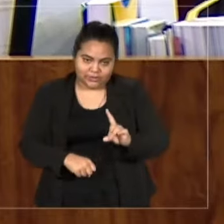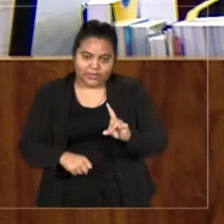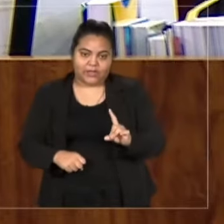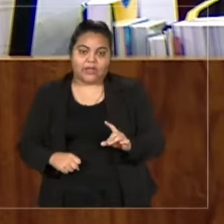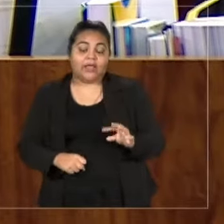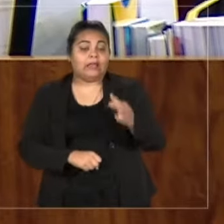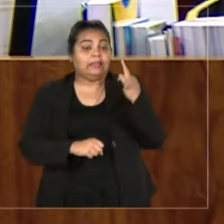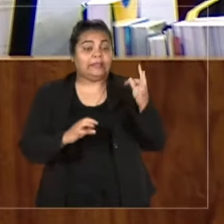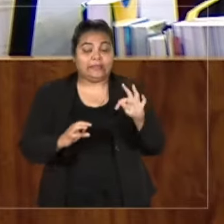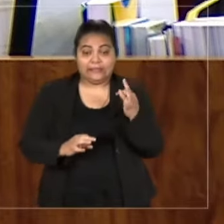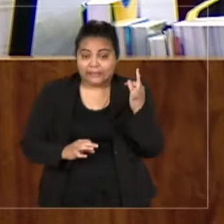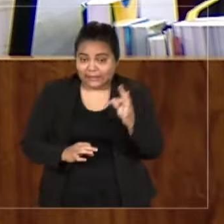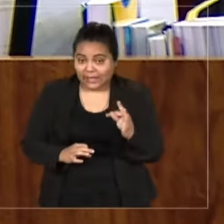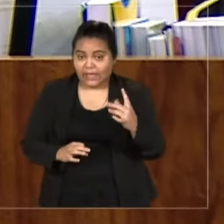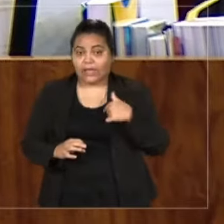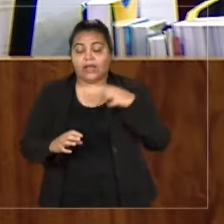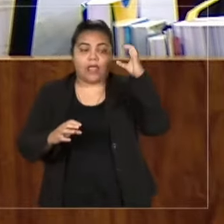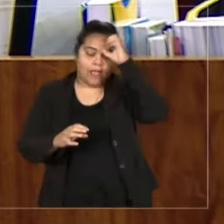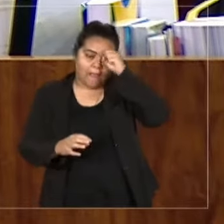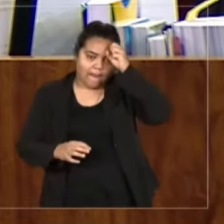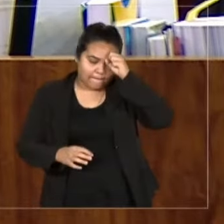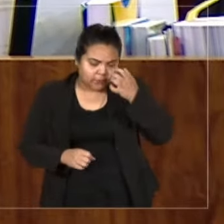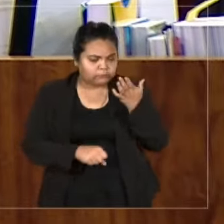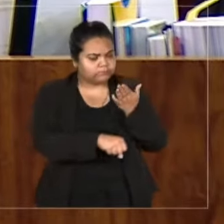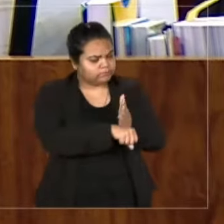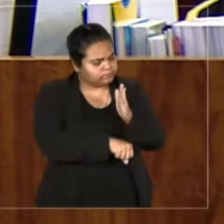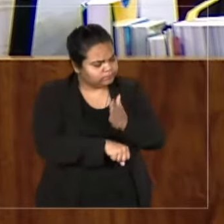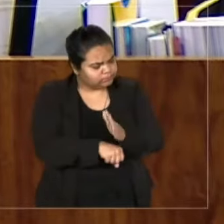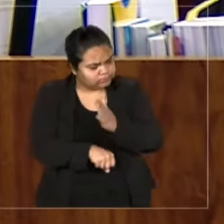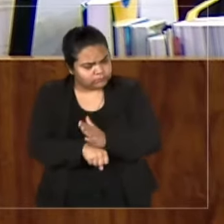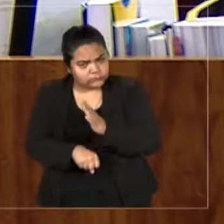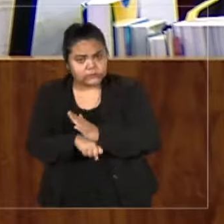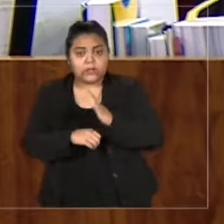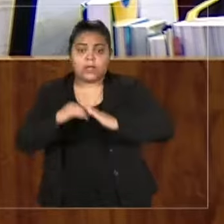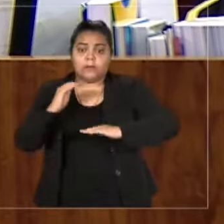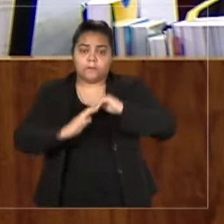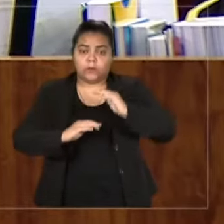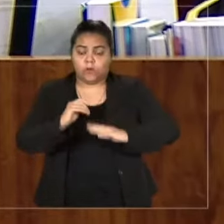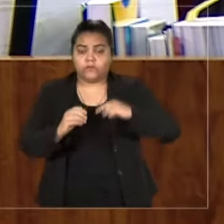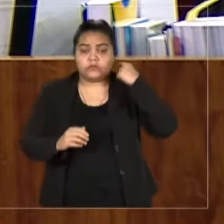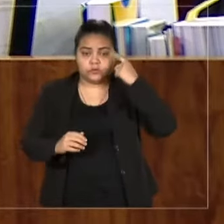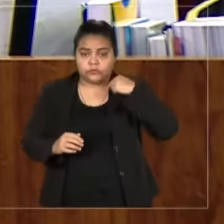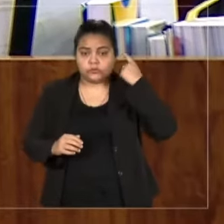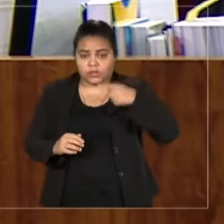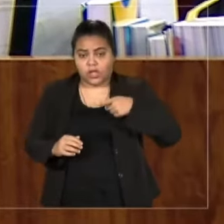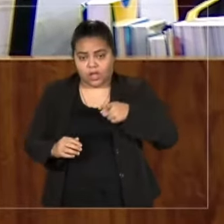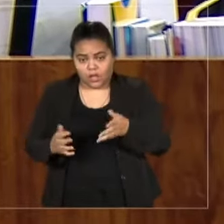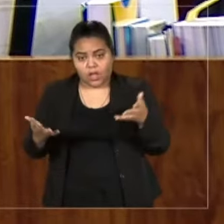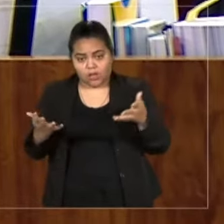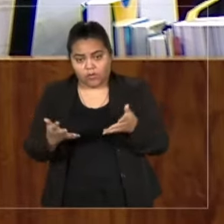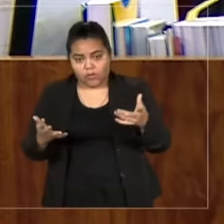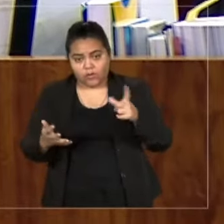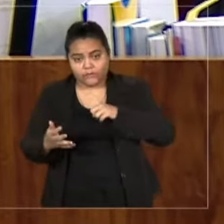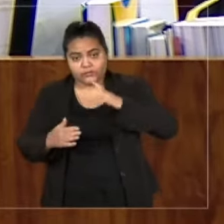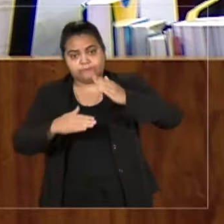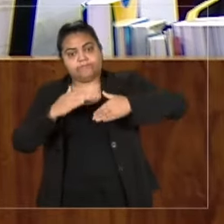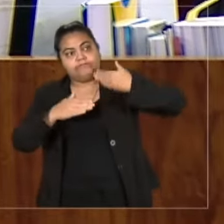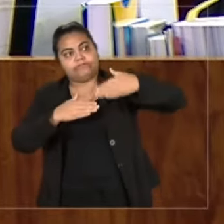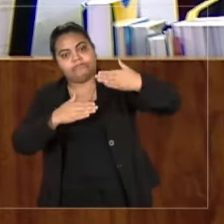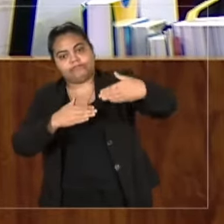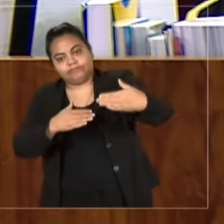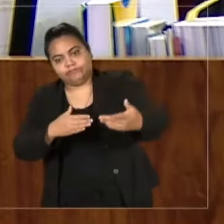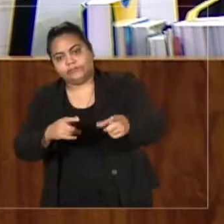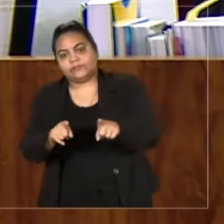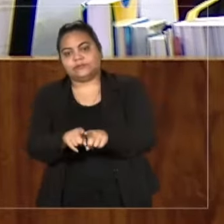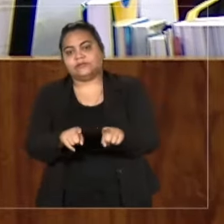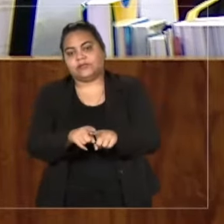se aprende, se exercita. A profissão de advogado, que agora vem sendo ultrapassada por uma referência